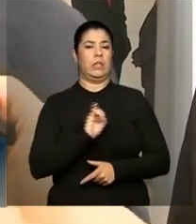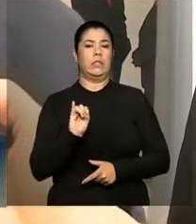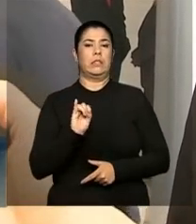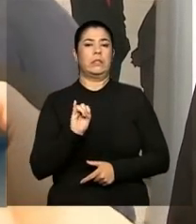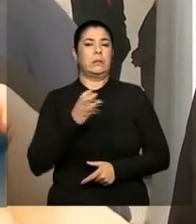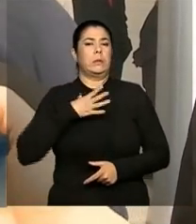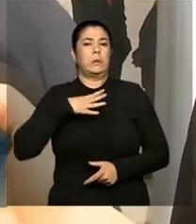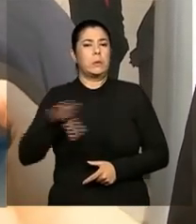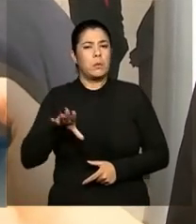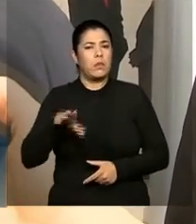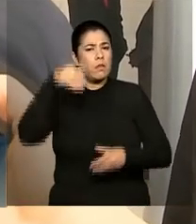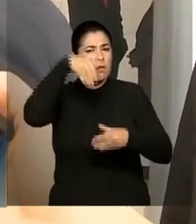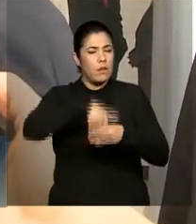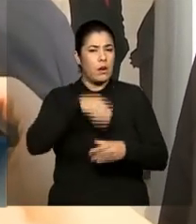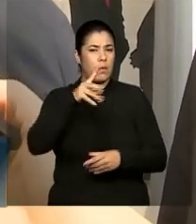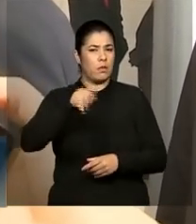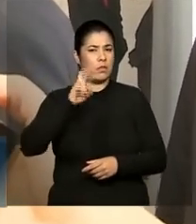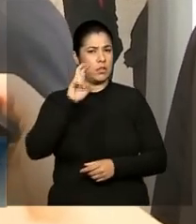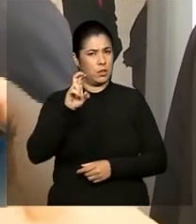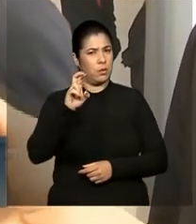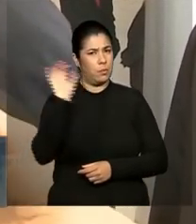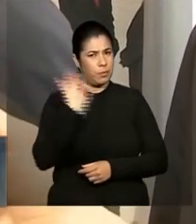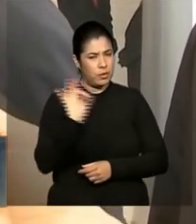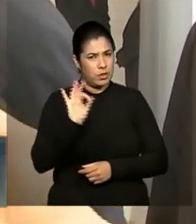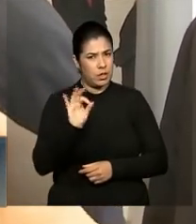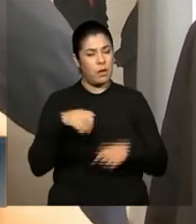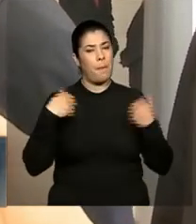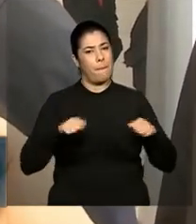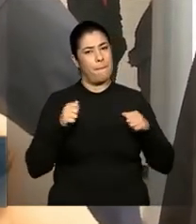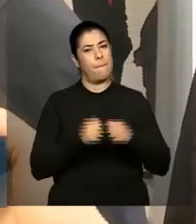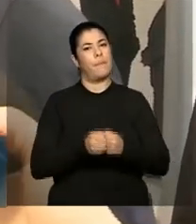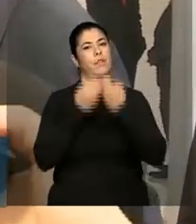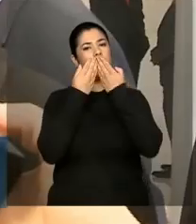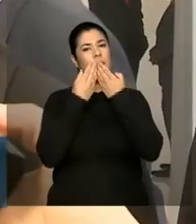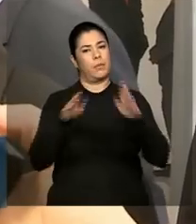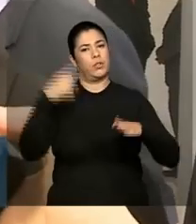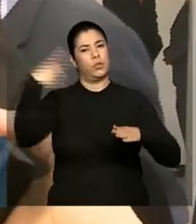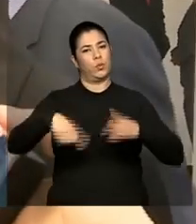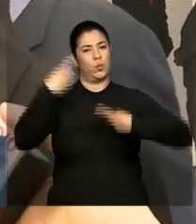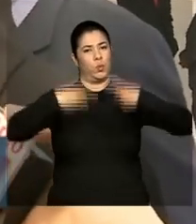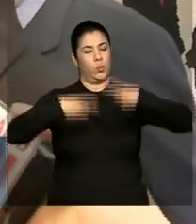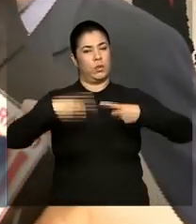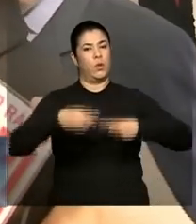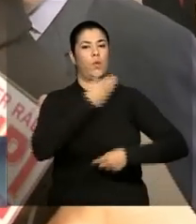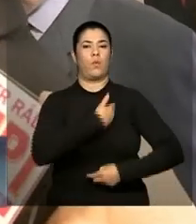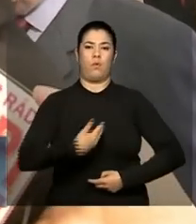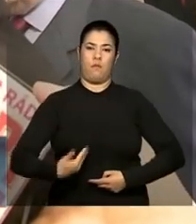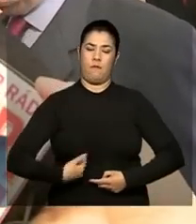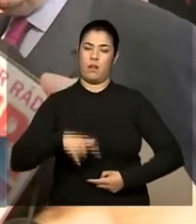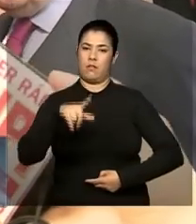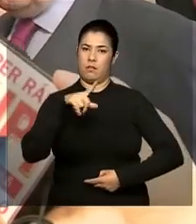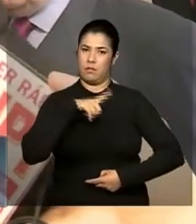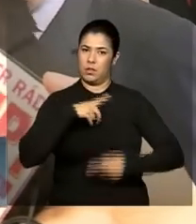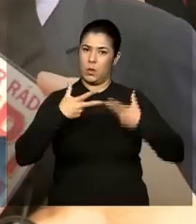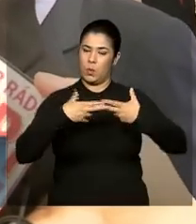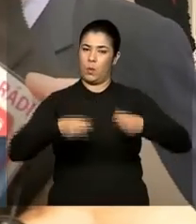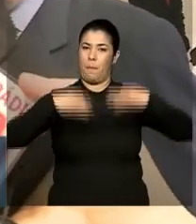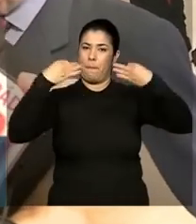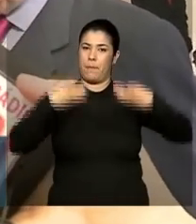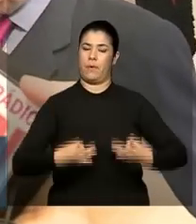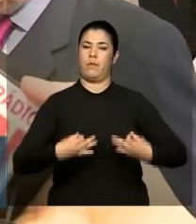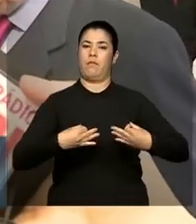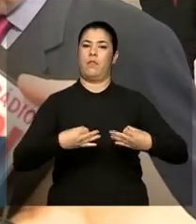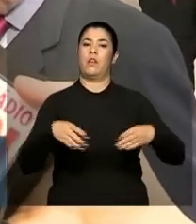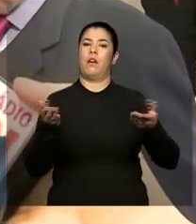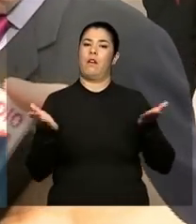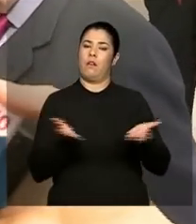não quiserem os 4,5%, nós vamos ter de abrir um processo de discussão novamente. O governo tem condições perfeitamente